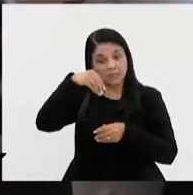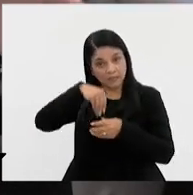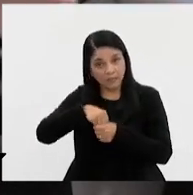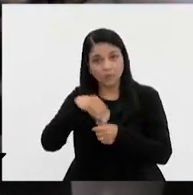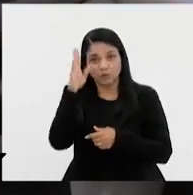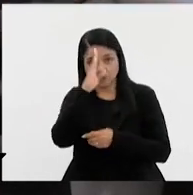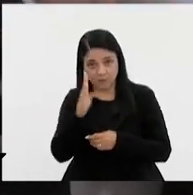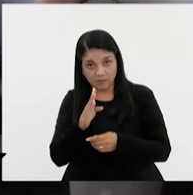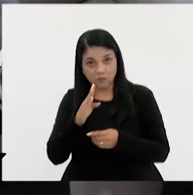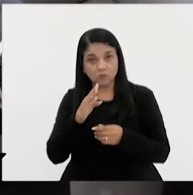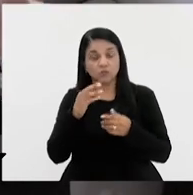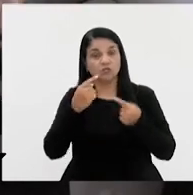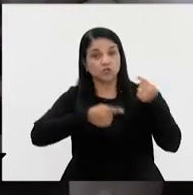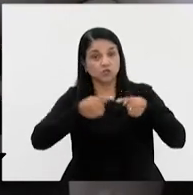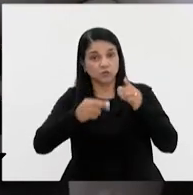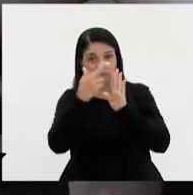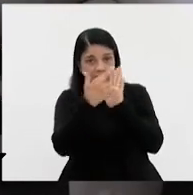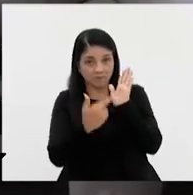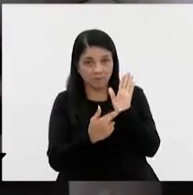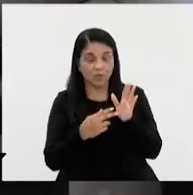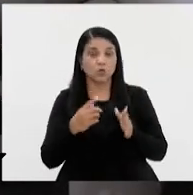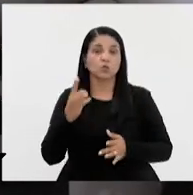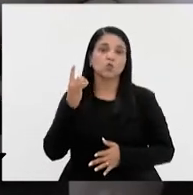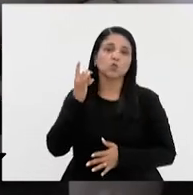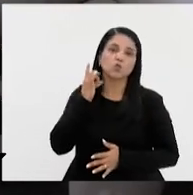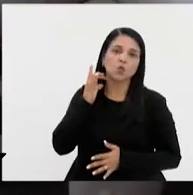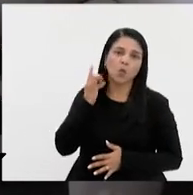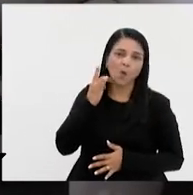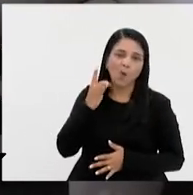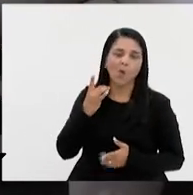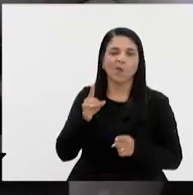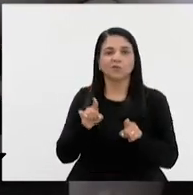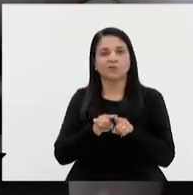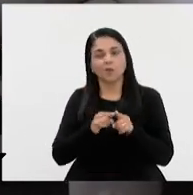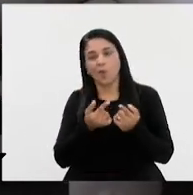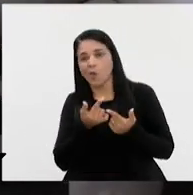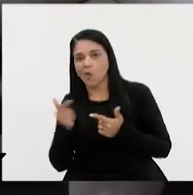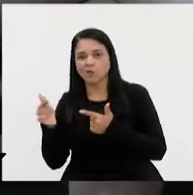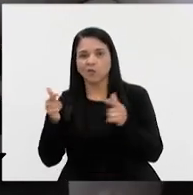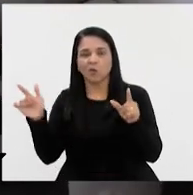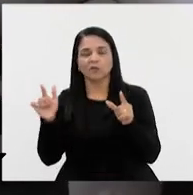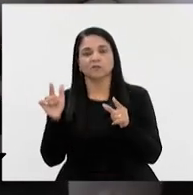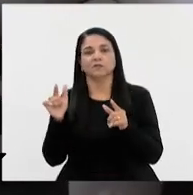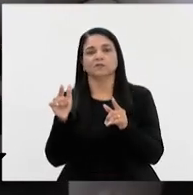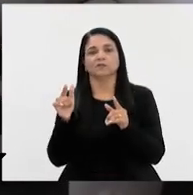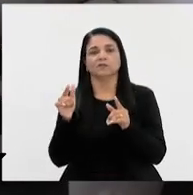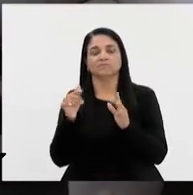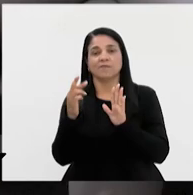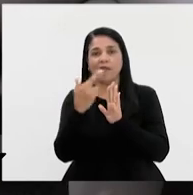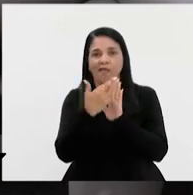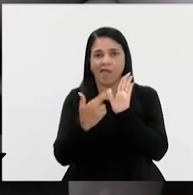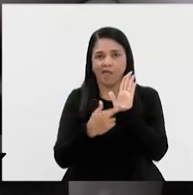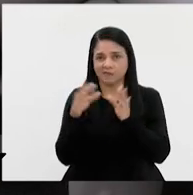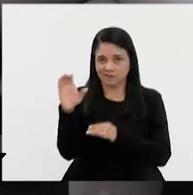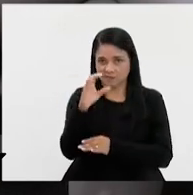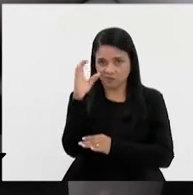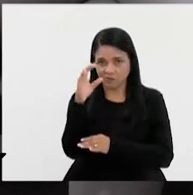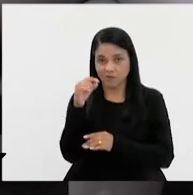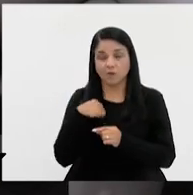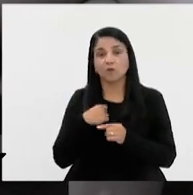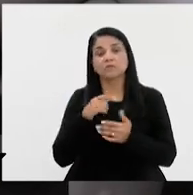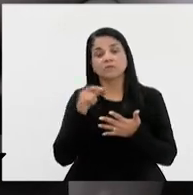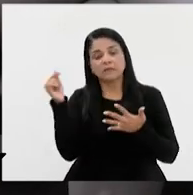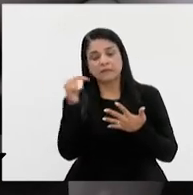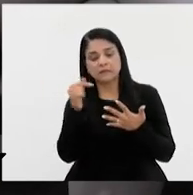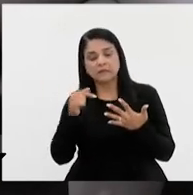Paulo, com base na questão hormonal, com base numa série de outras questões científicas para definir quais são os critérios, se a gente